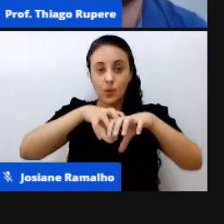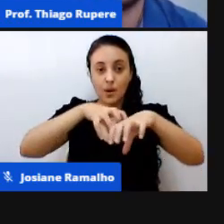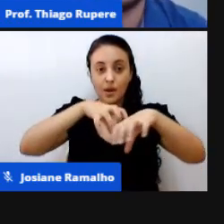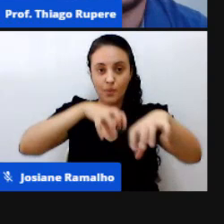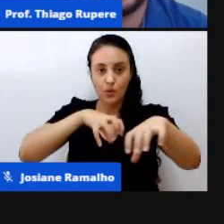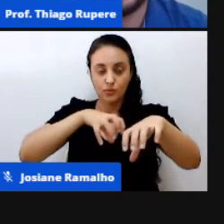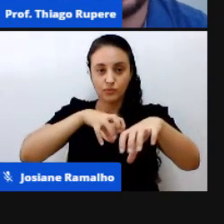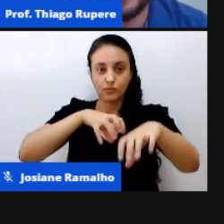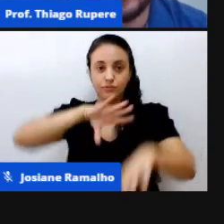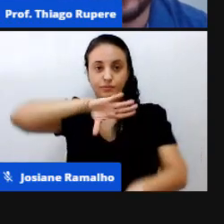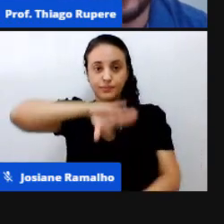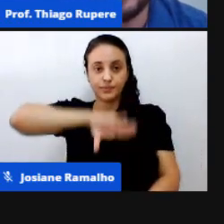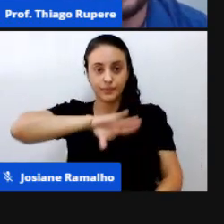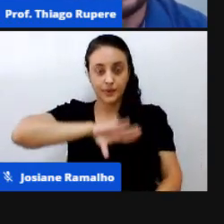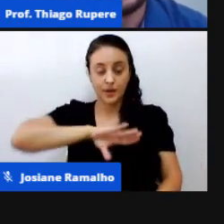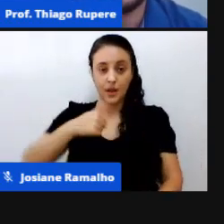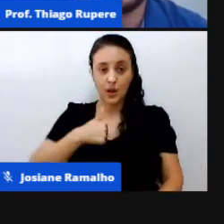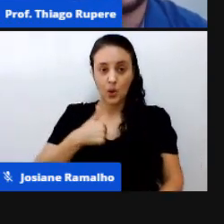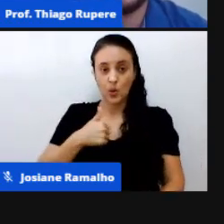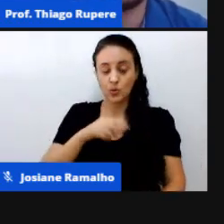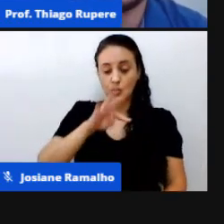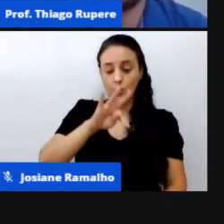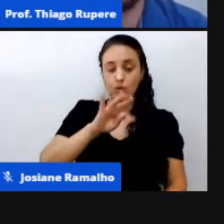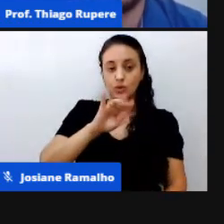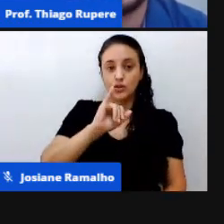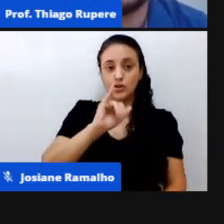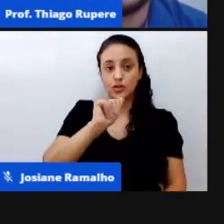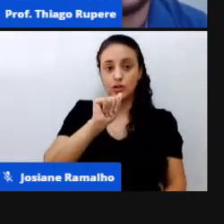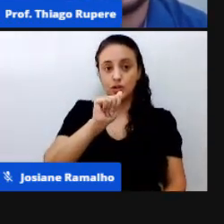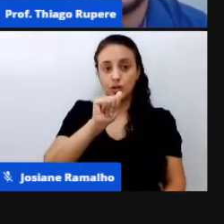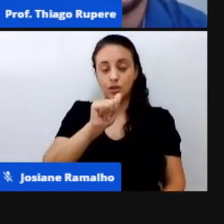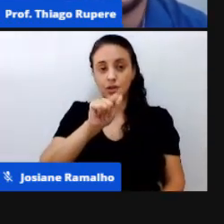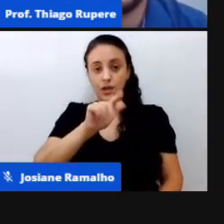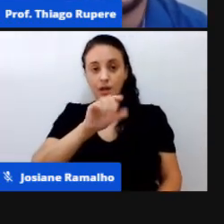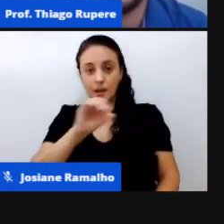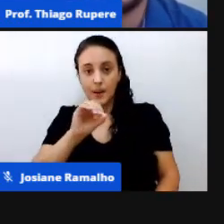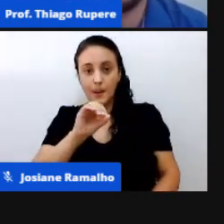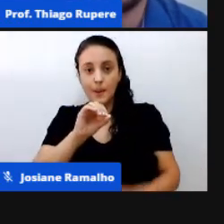Tiago Oliveira, que está aqui comigo hoje, e eu, Tiago Ruperi.